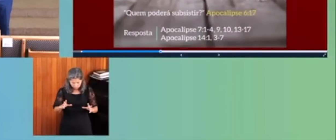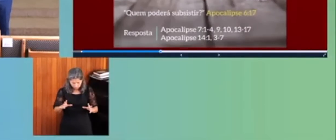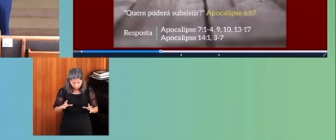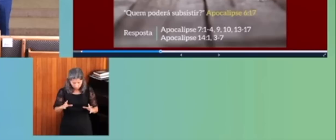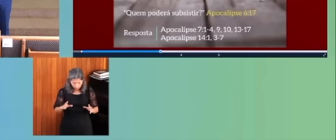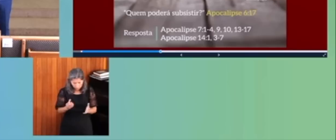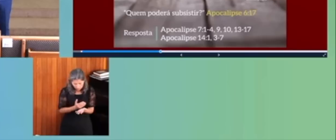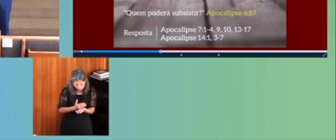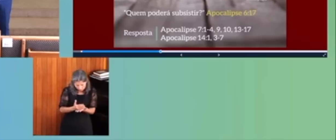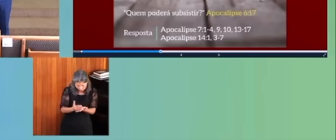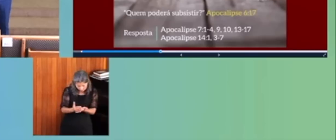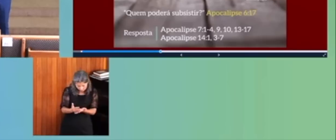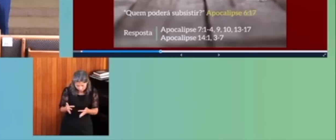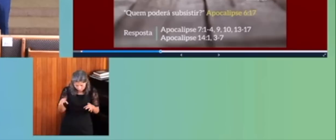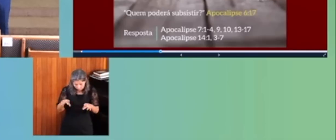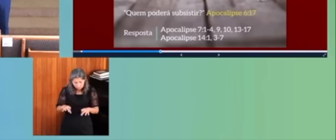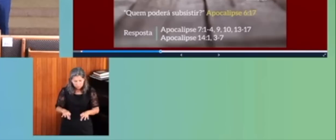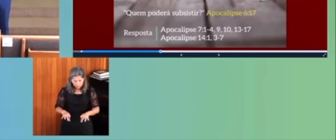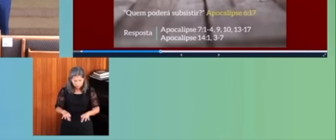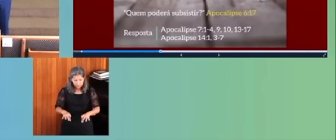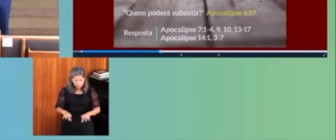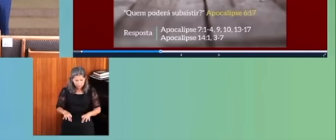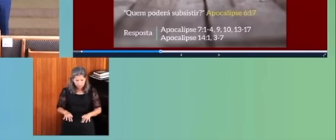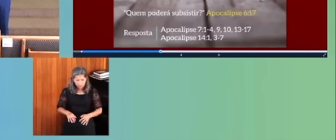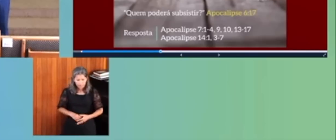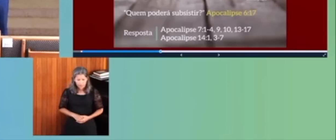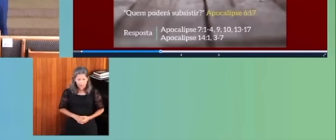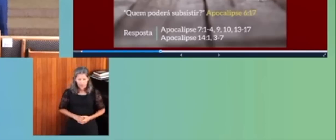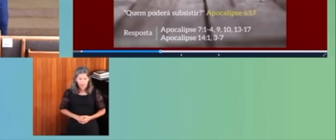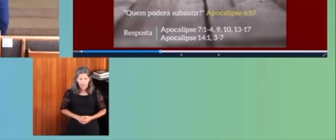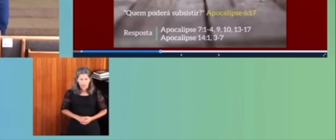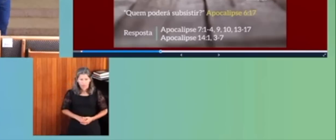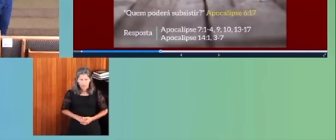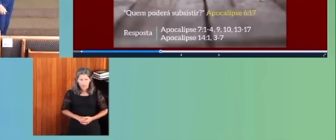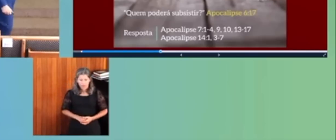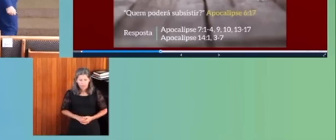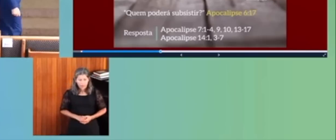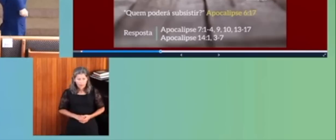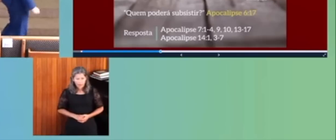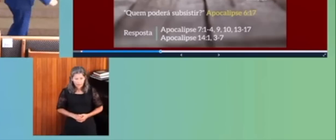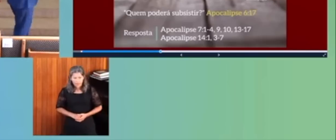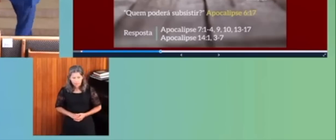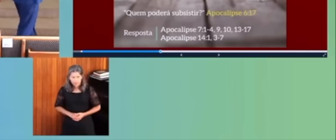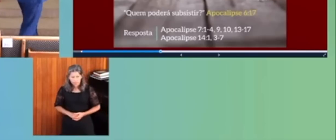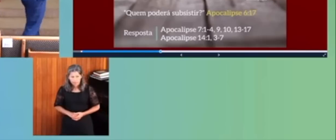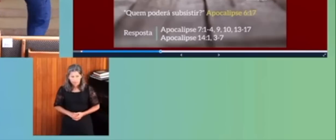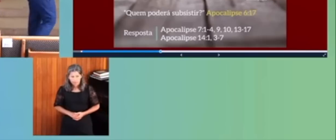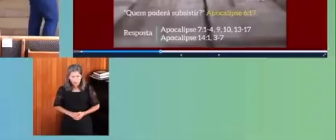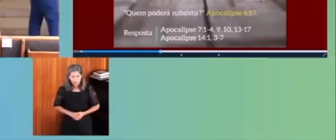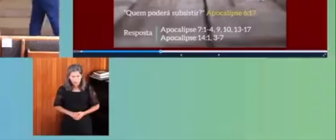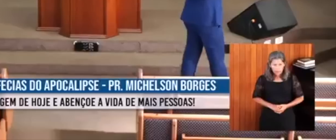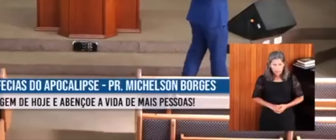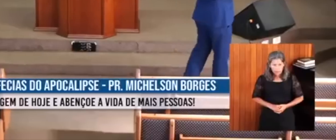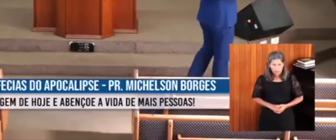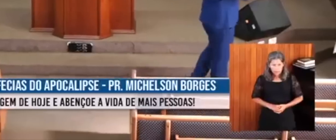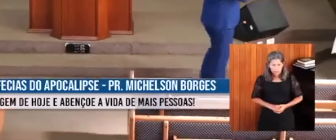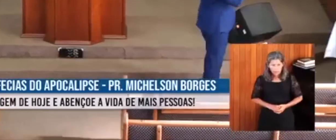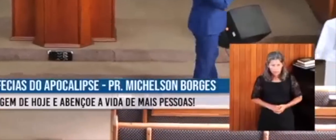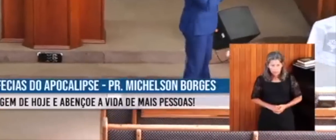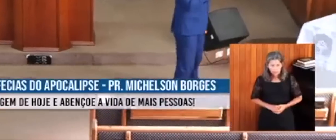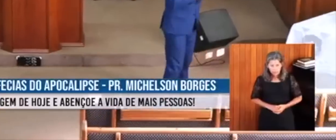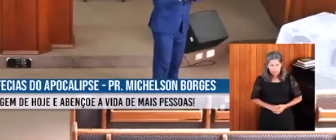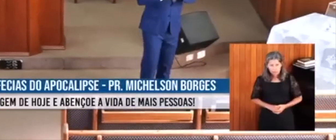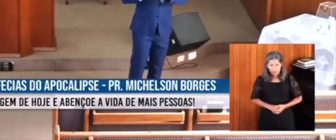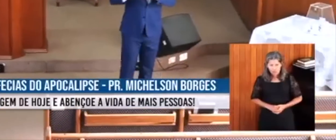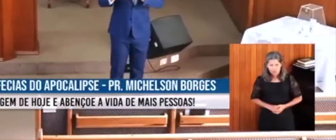tempo do fim. O fim do tempo do fim nós vamos viver. Eu espero que sim. Né? Olha só, esse bloco aí que tem